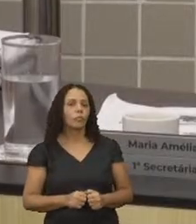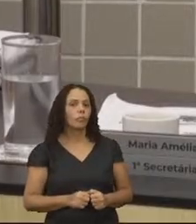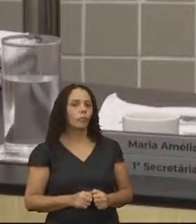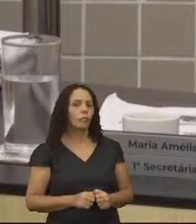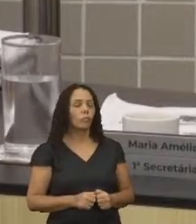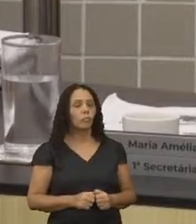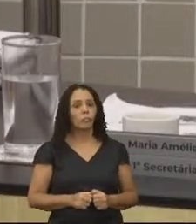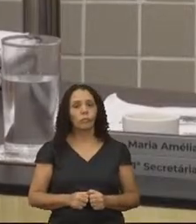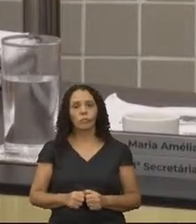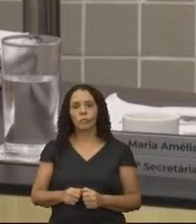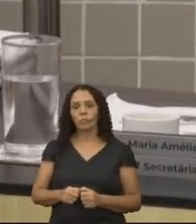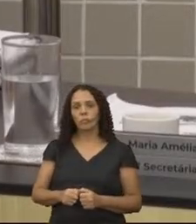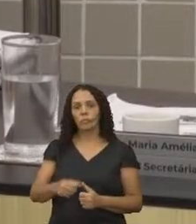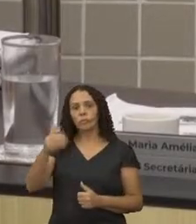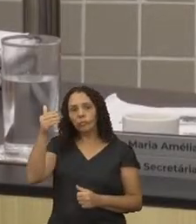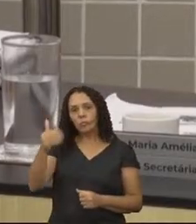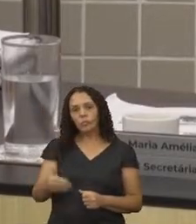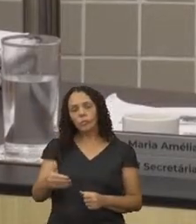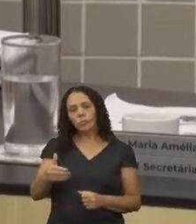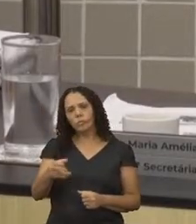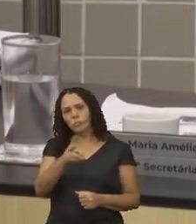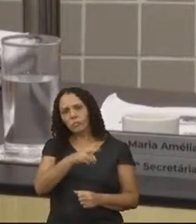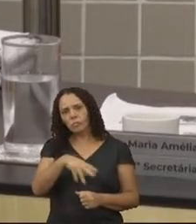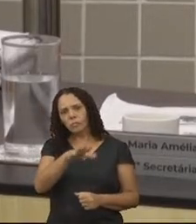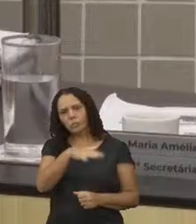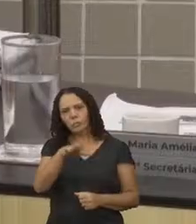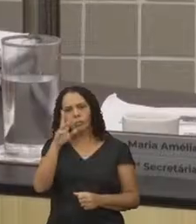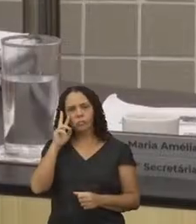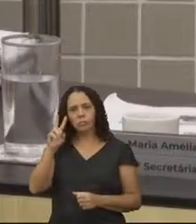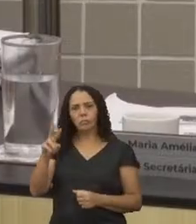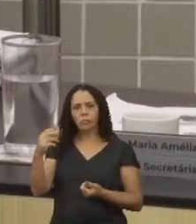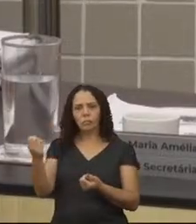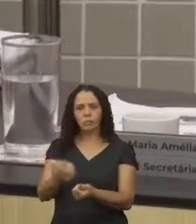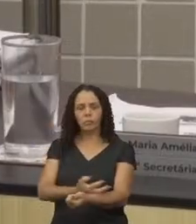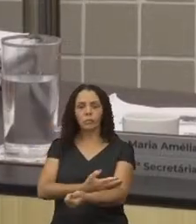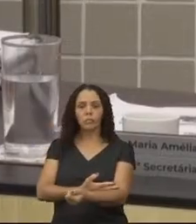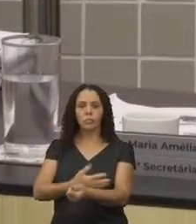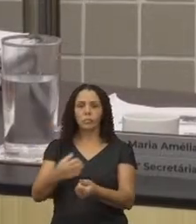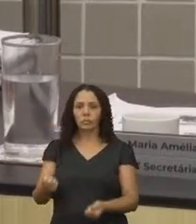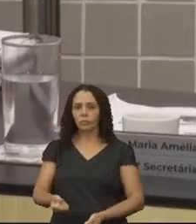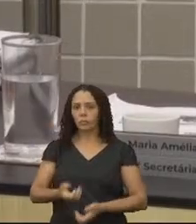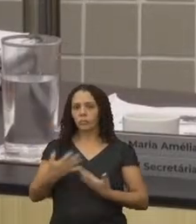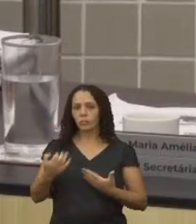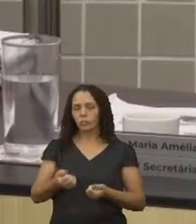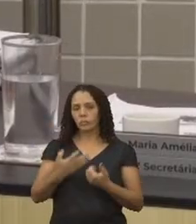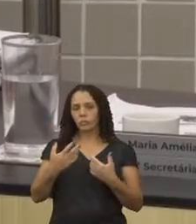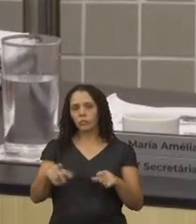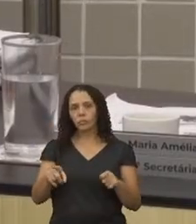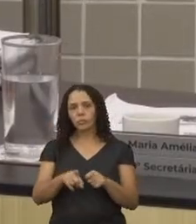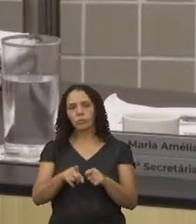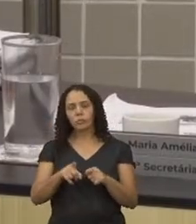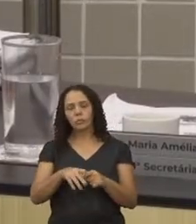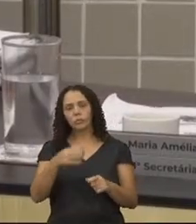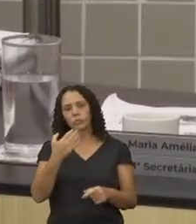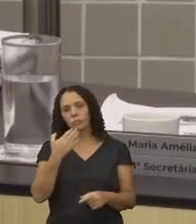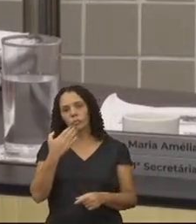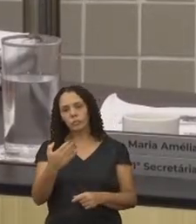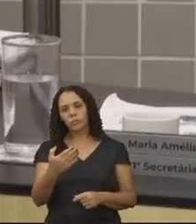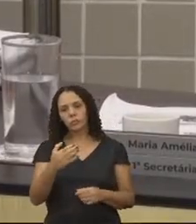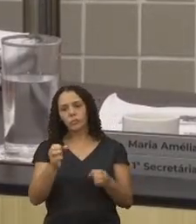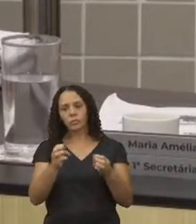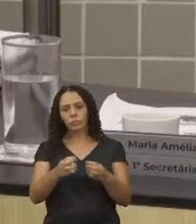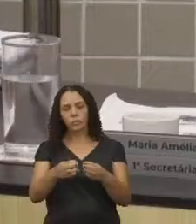Sua presença emocionou o público e inspirou todos os presentes. Considerando o exposto, requeremos que esta